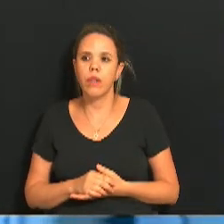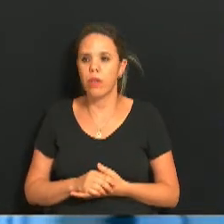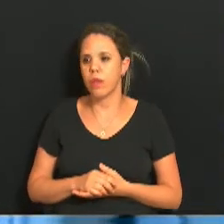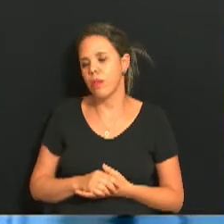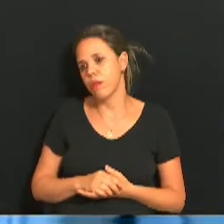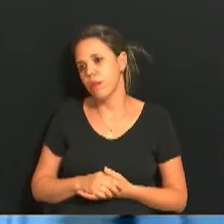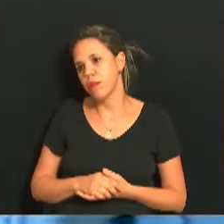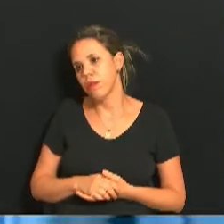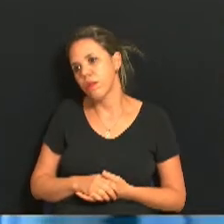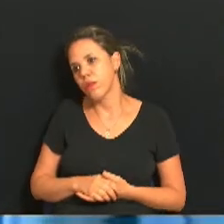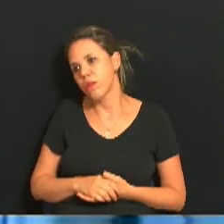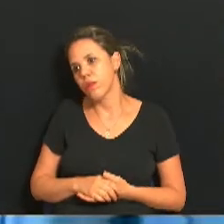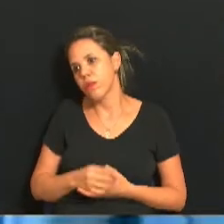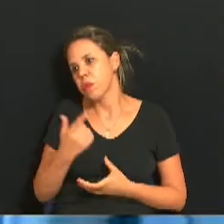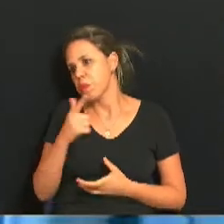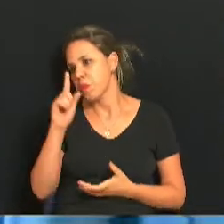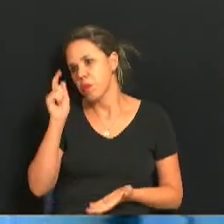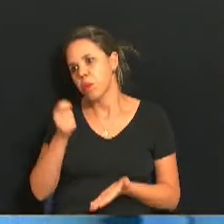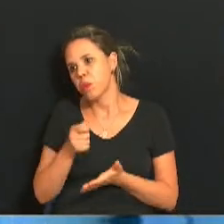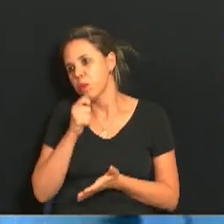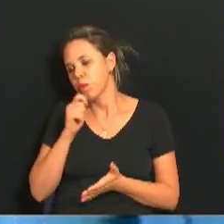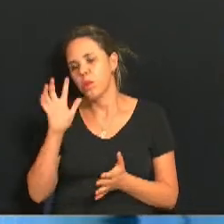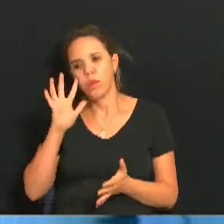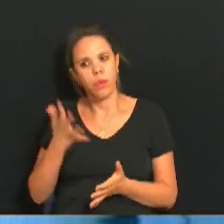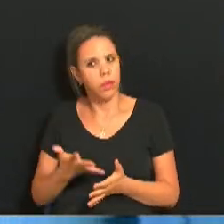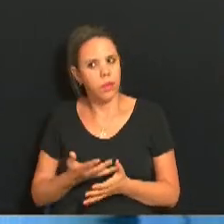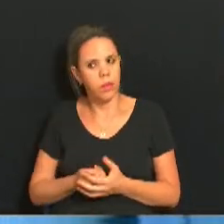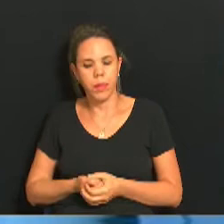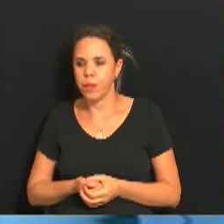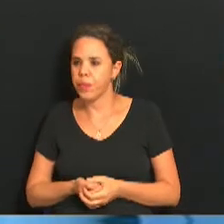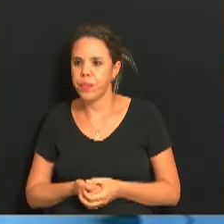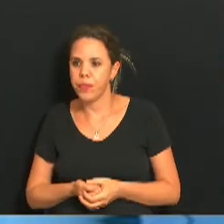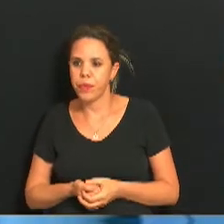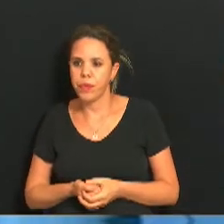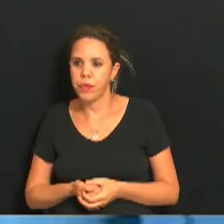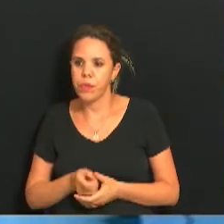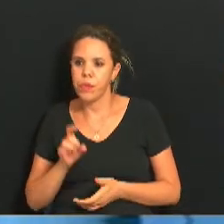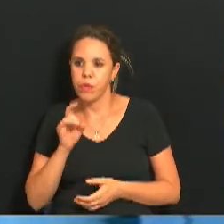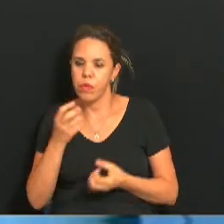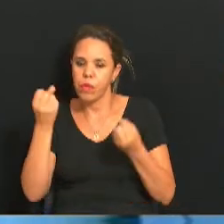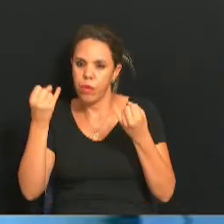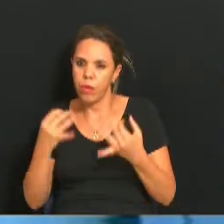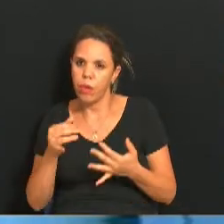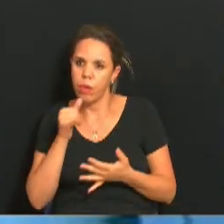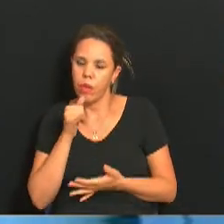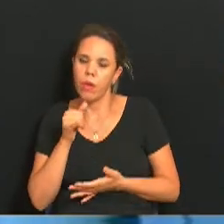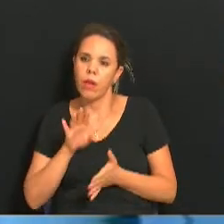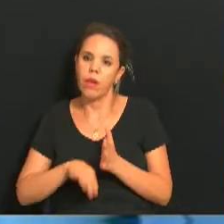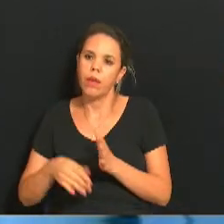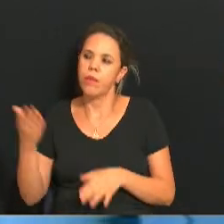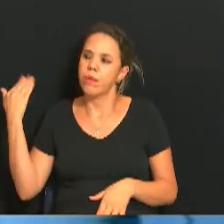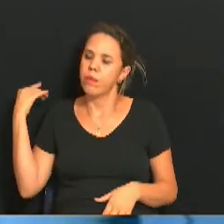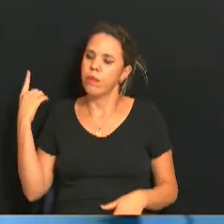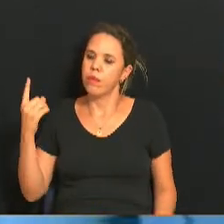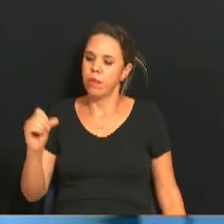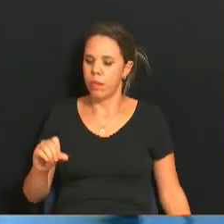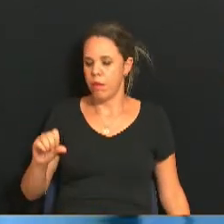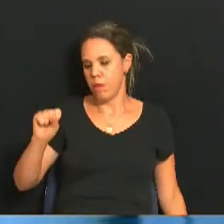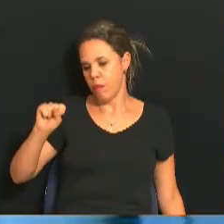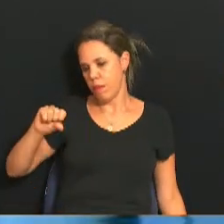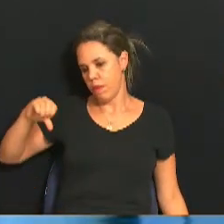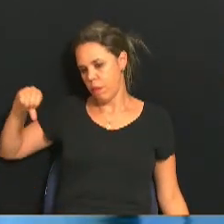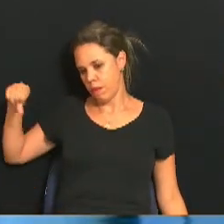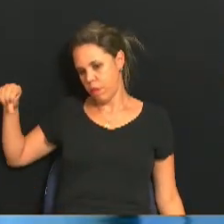ficar contigo Ela não decidiu sobre nenhum pagamento ela participou tombamento lá de 1989